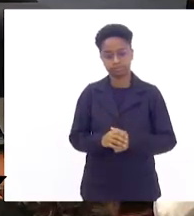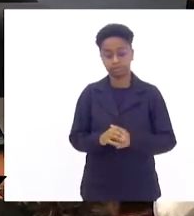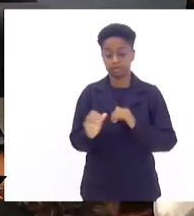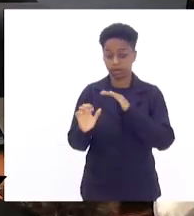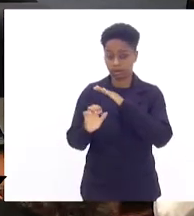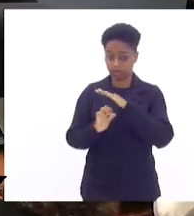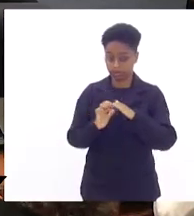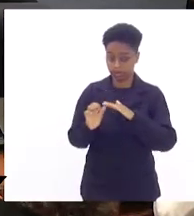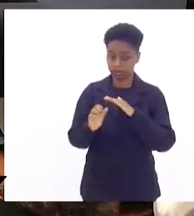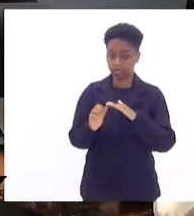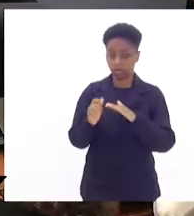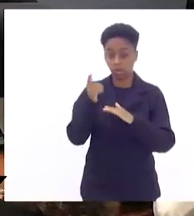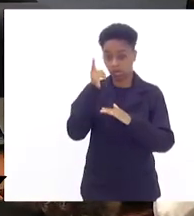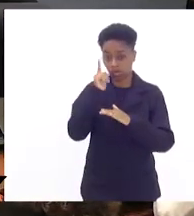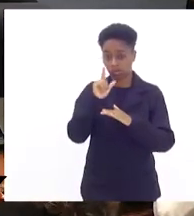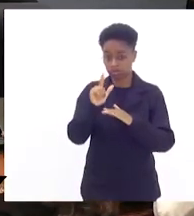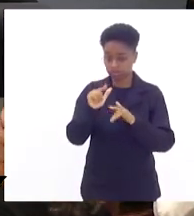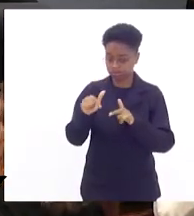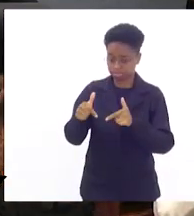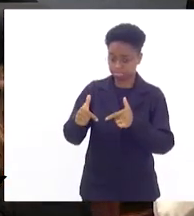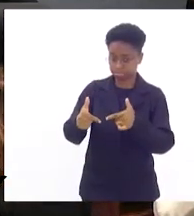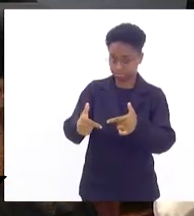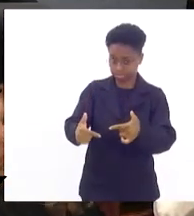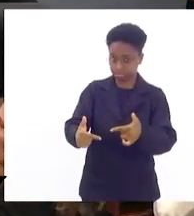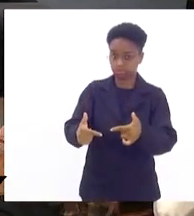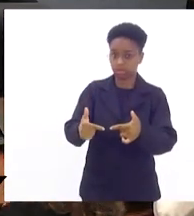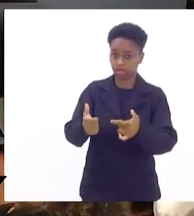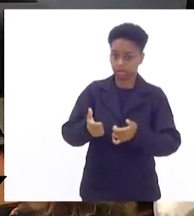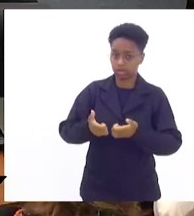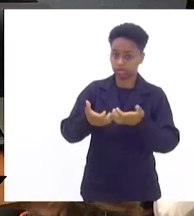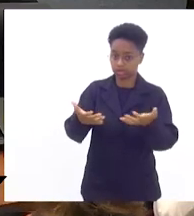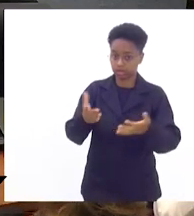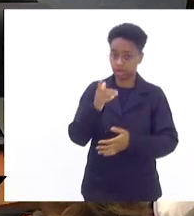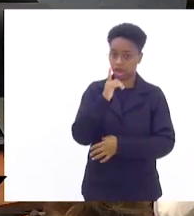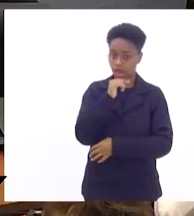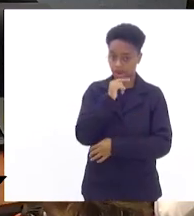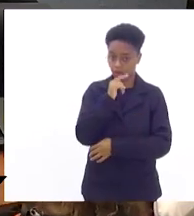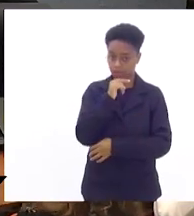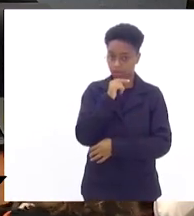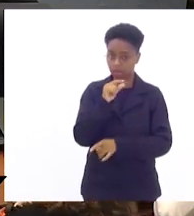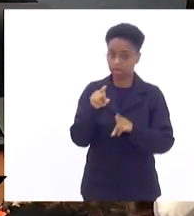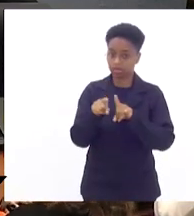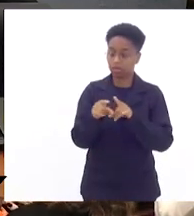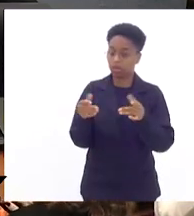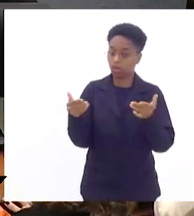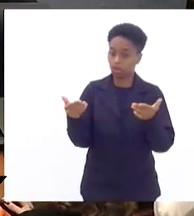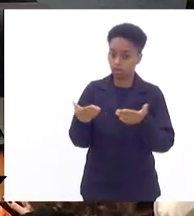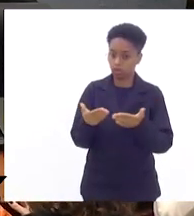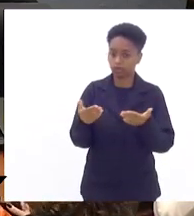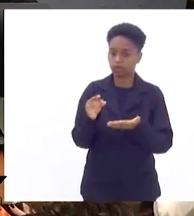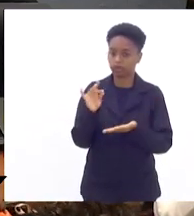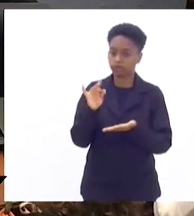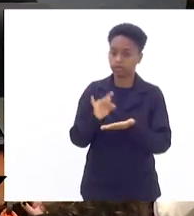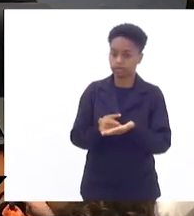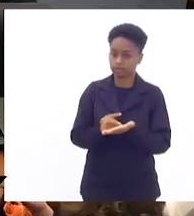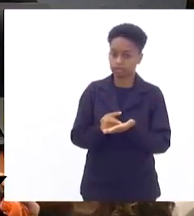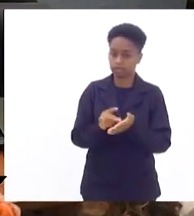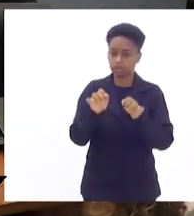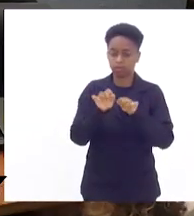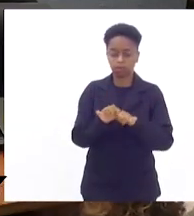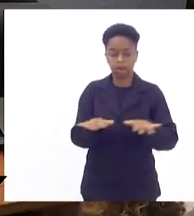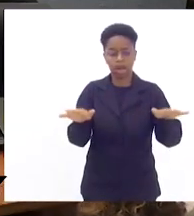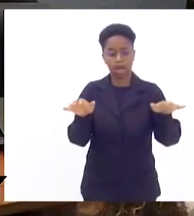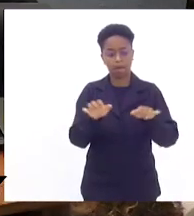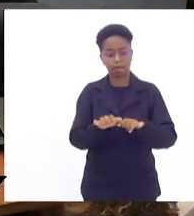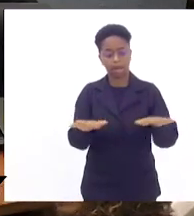que prestou na ponta o abastecimento de água, e que hoje vem prestando, na verdade, na distribuição de